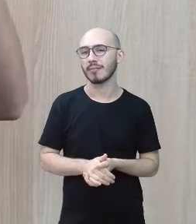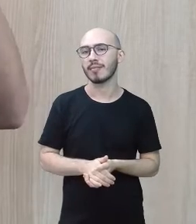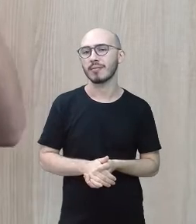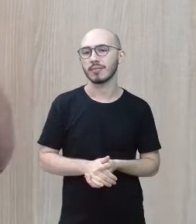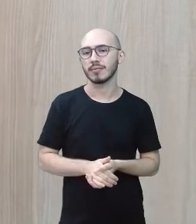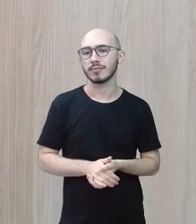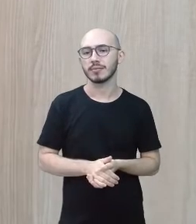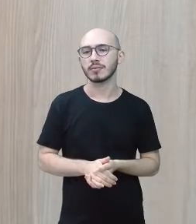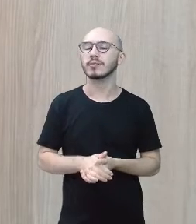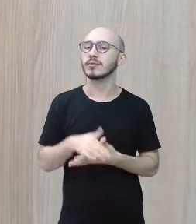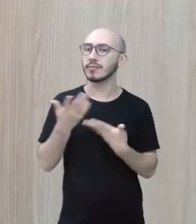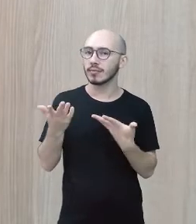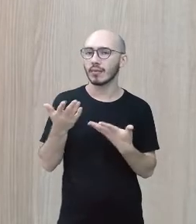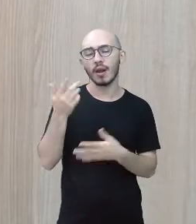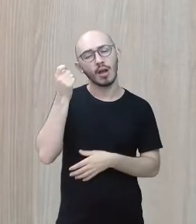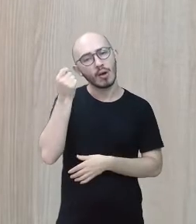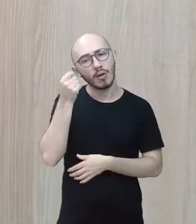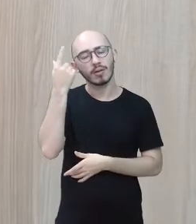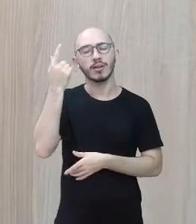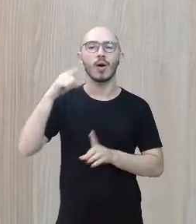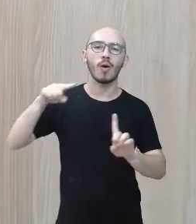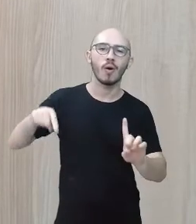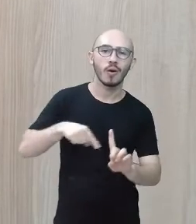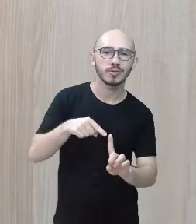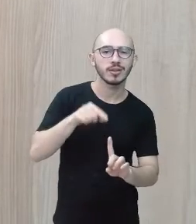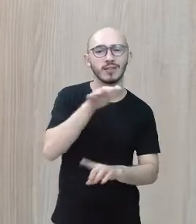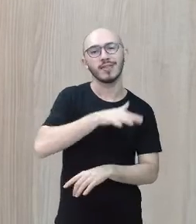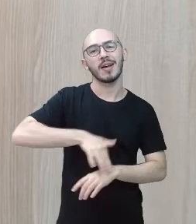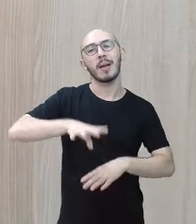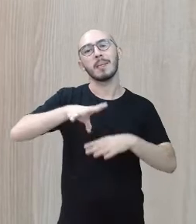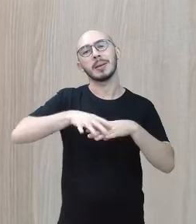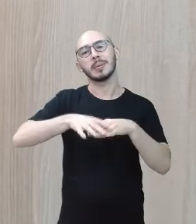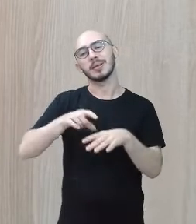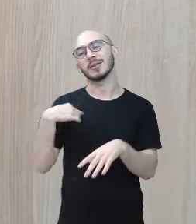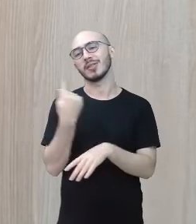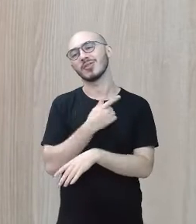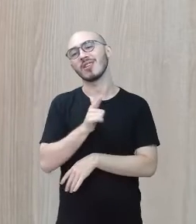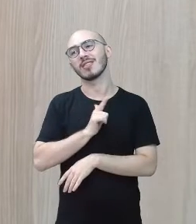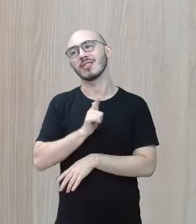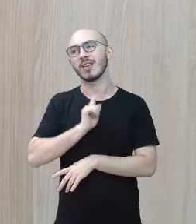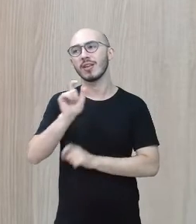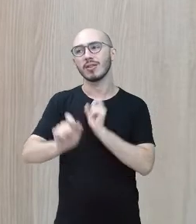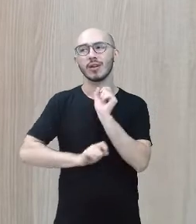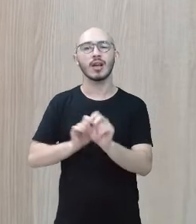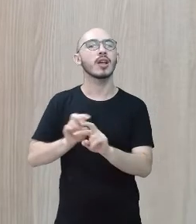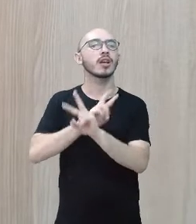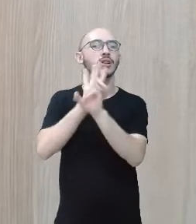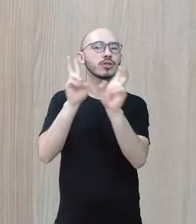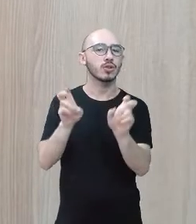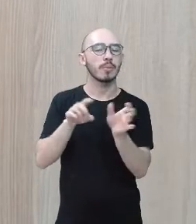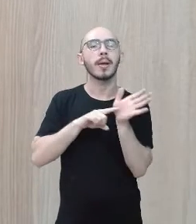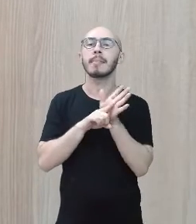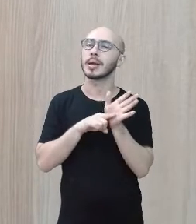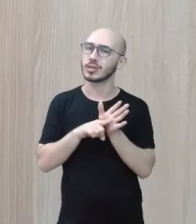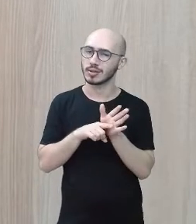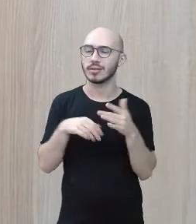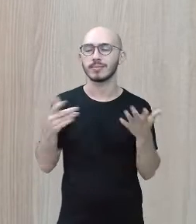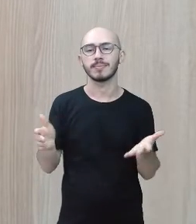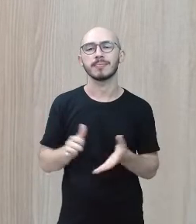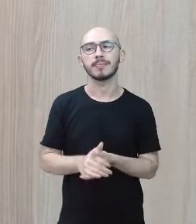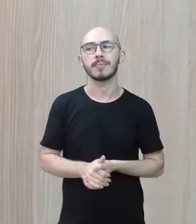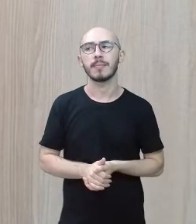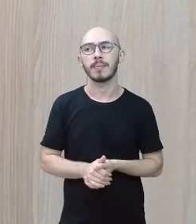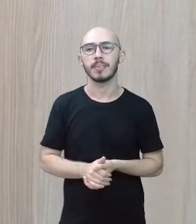Então, essa é a ideia e essa é a magia da matemática quando a gente envolve uma questão de pesquisa, certo?